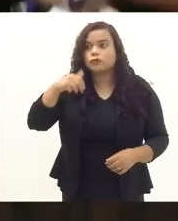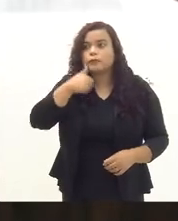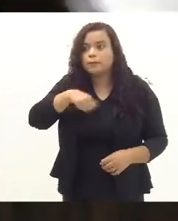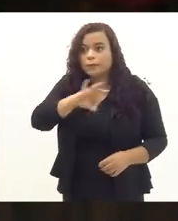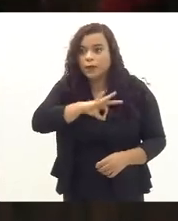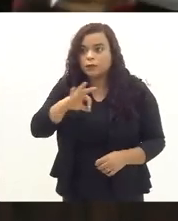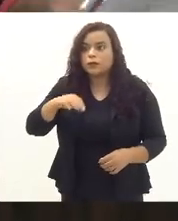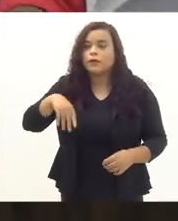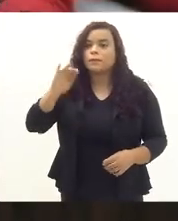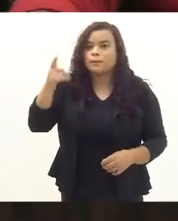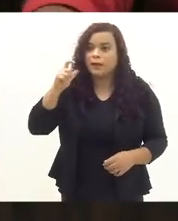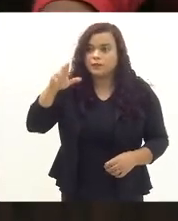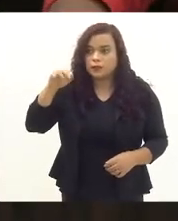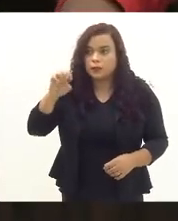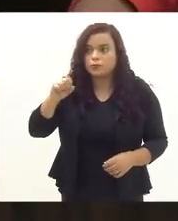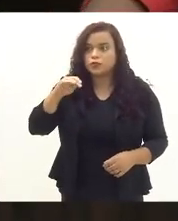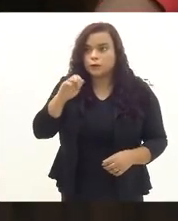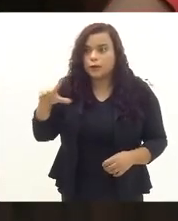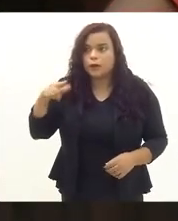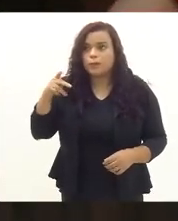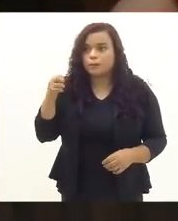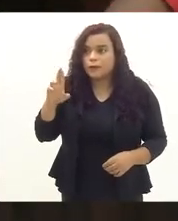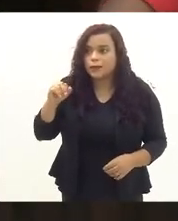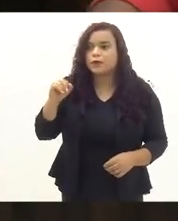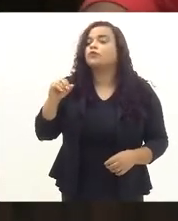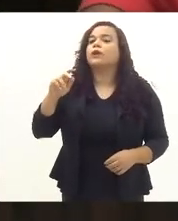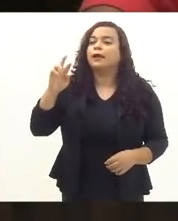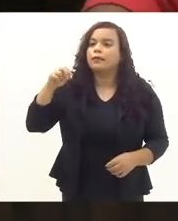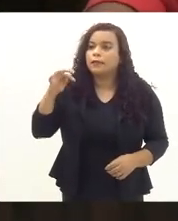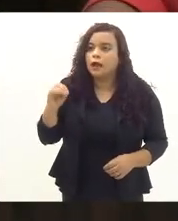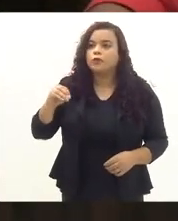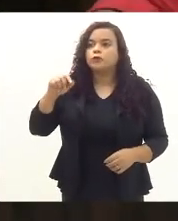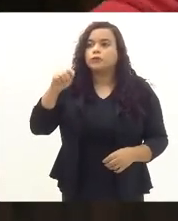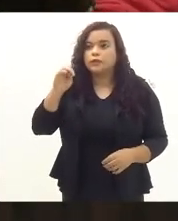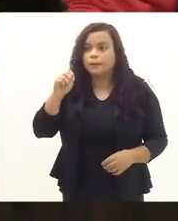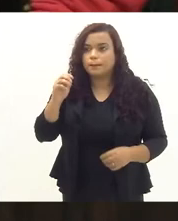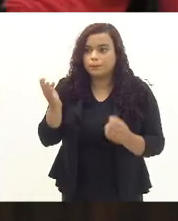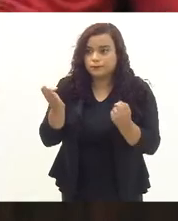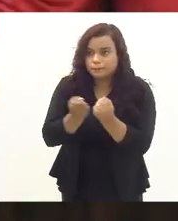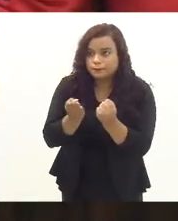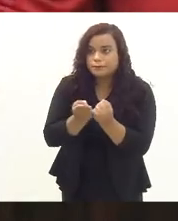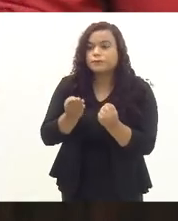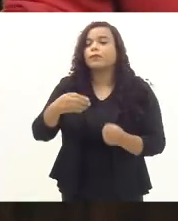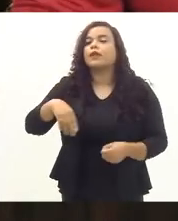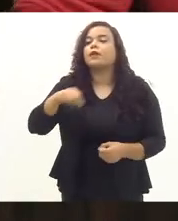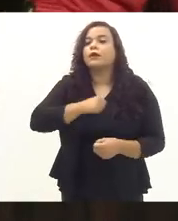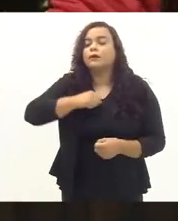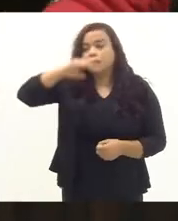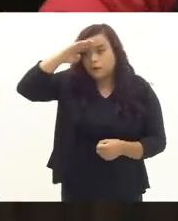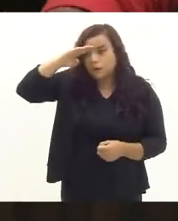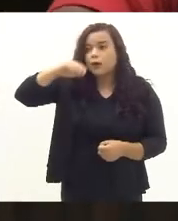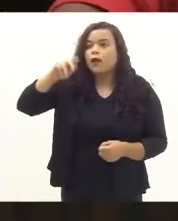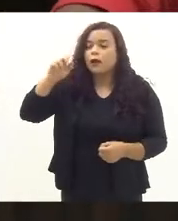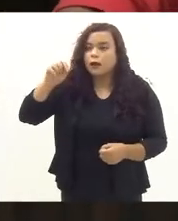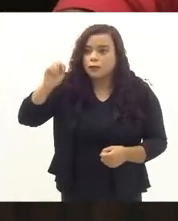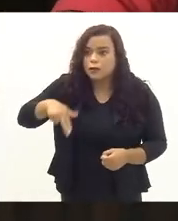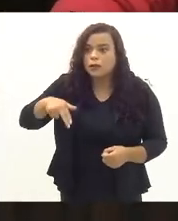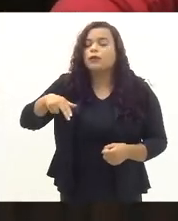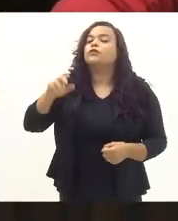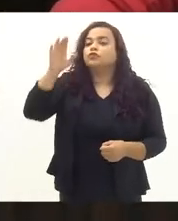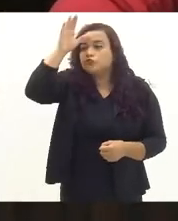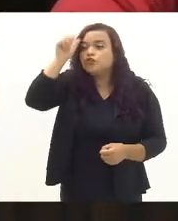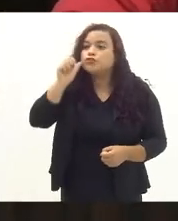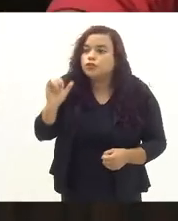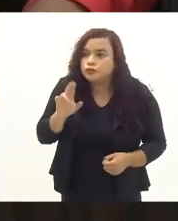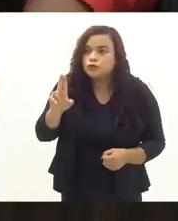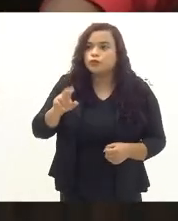Rocha maxileno Noel de Carvalho Pedro Ricardo Renato Zaca Samuel Malafaia Subtenente bem a tia Ju Thiago pampolha Val do Ceasa